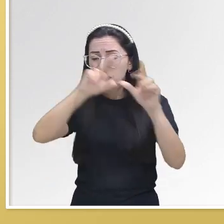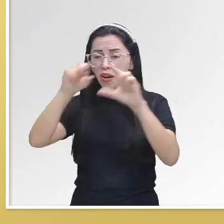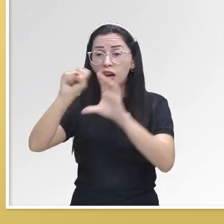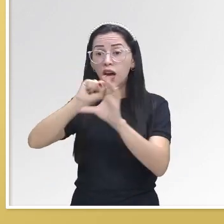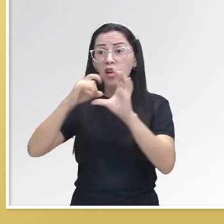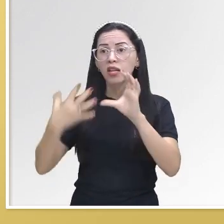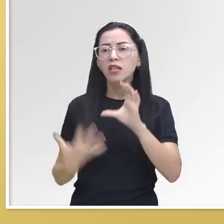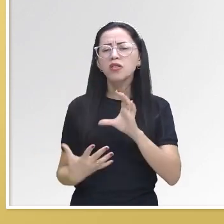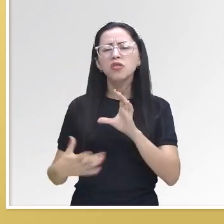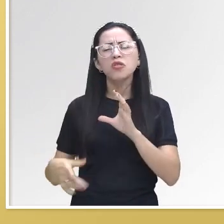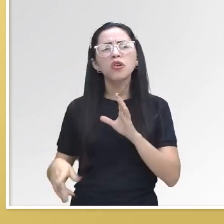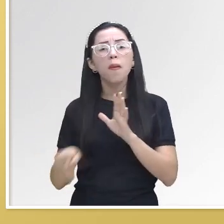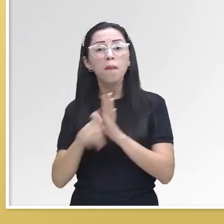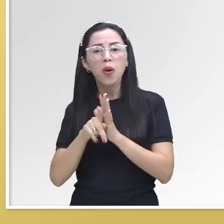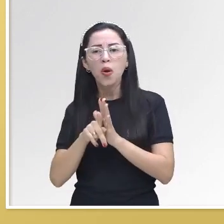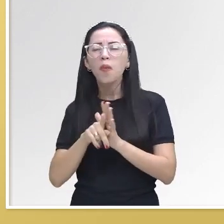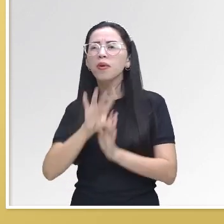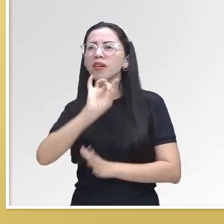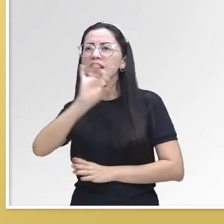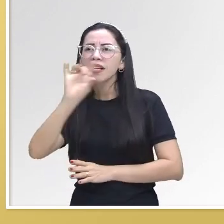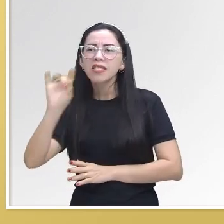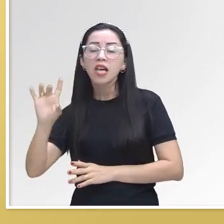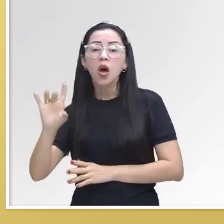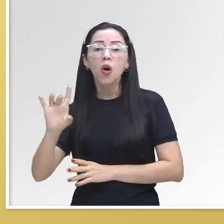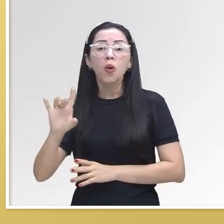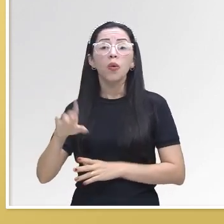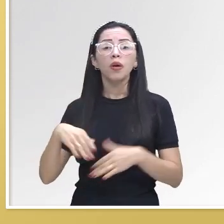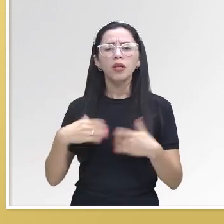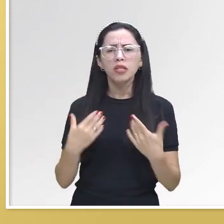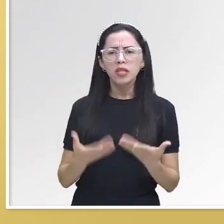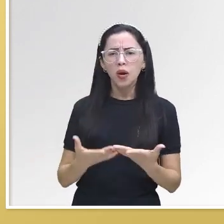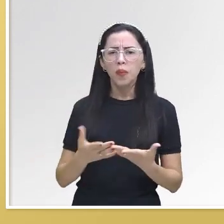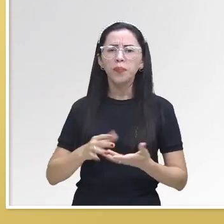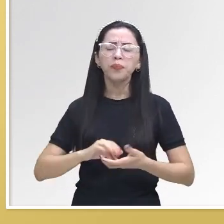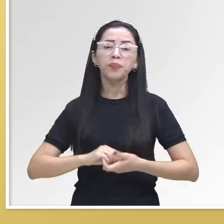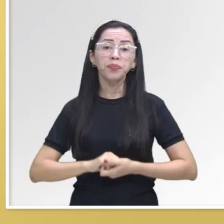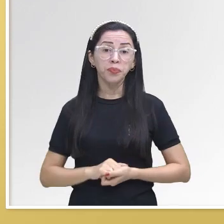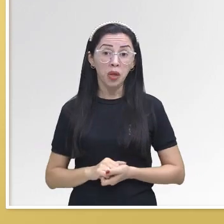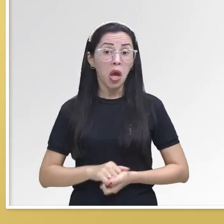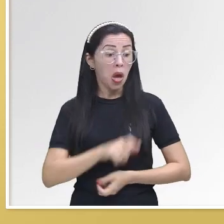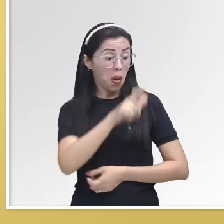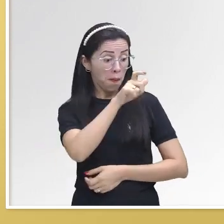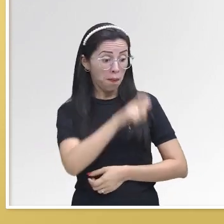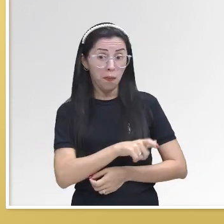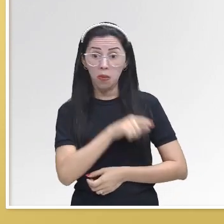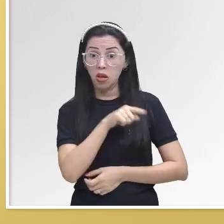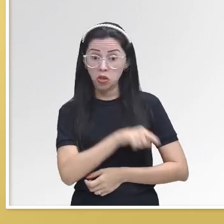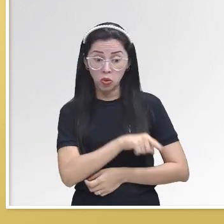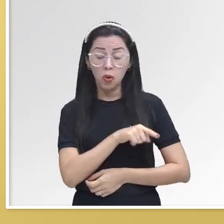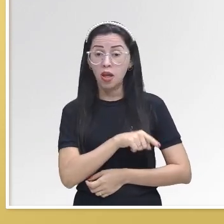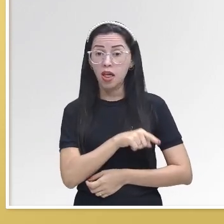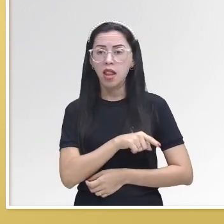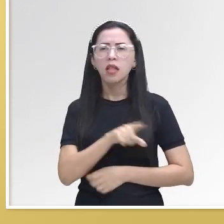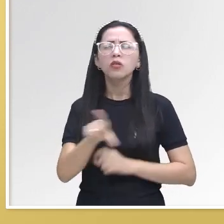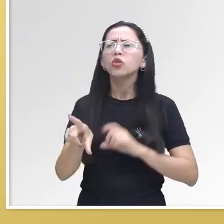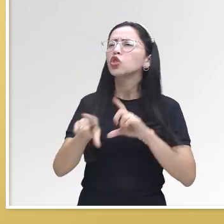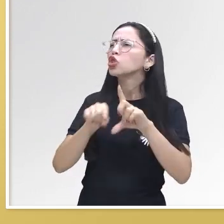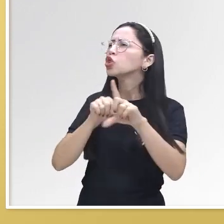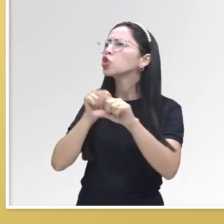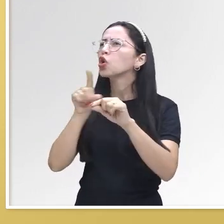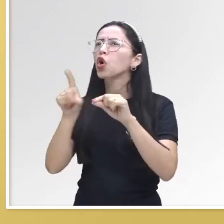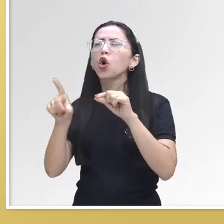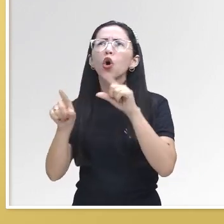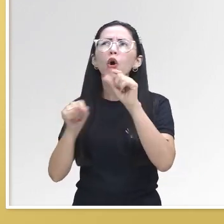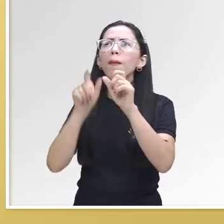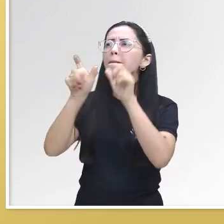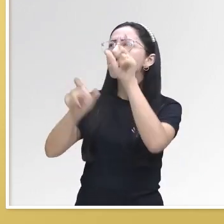justamente em cima dessas especificidades, ou seja, o agressor ele escolhe suas vítimas de acordo